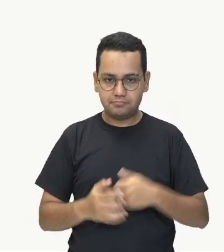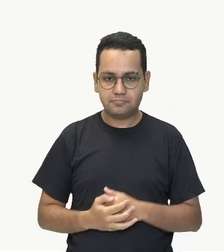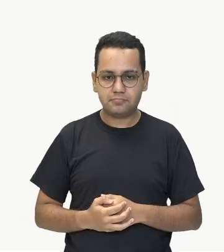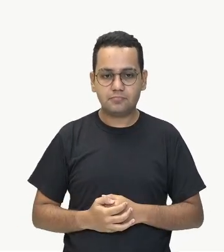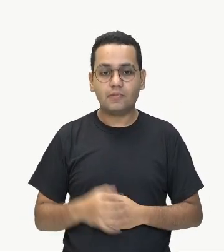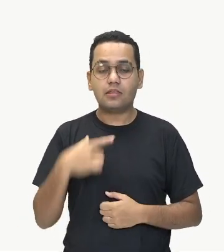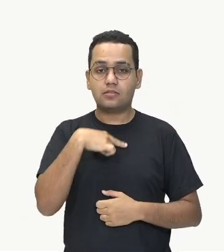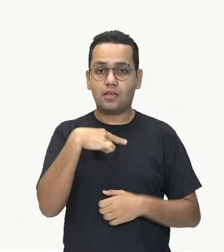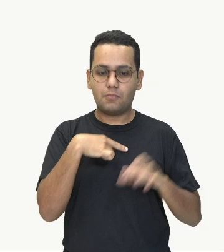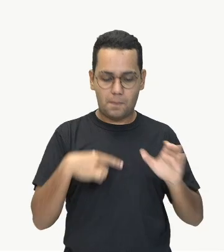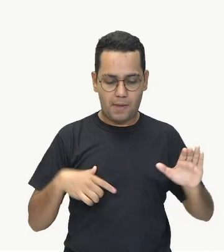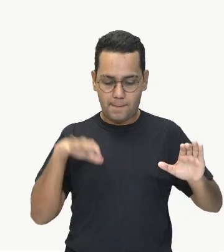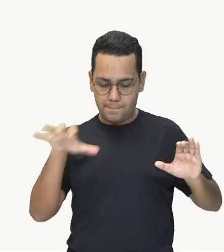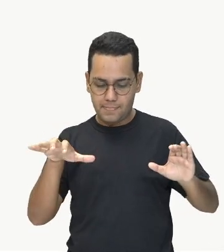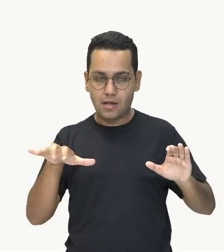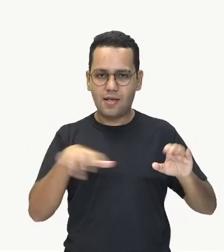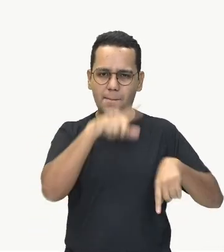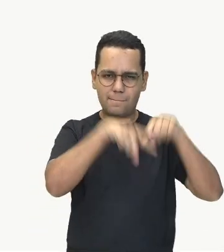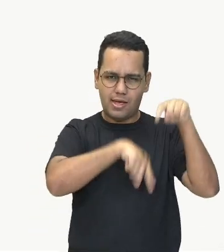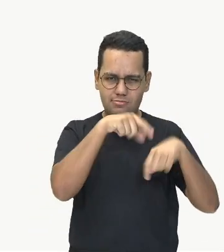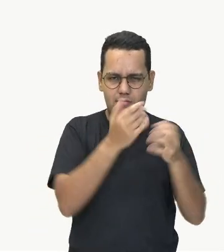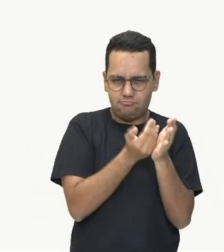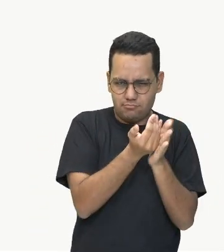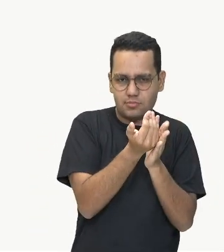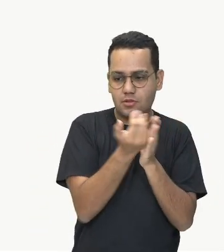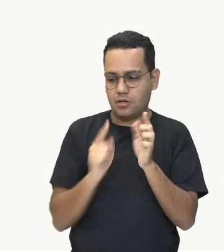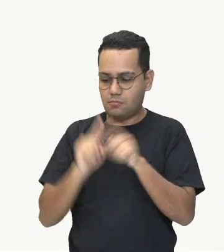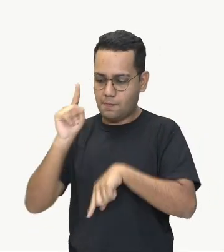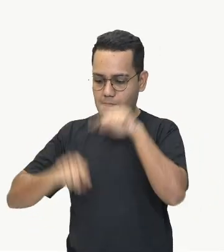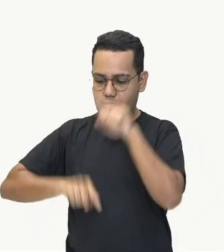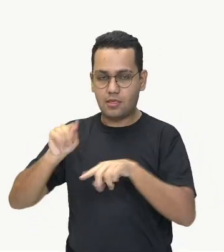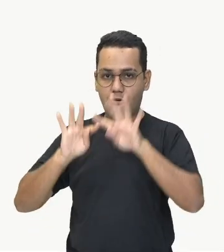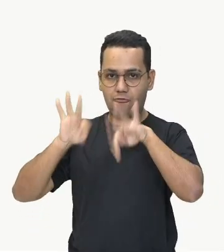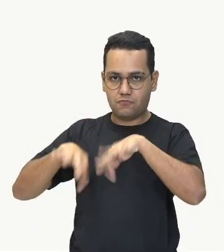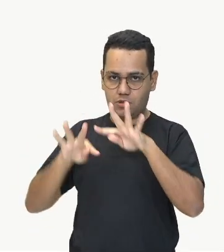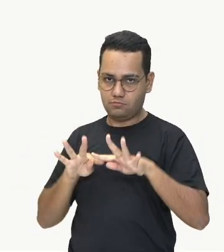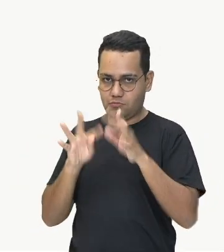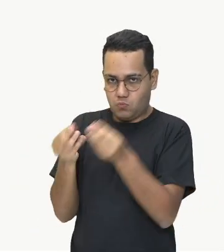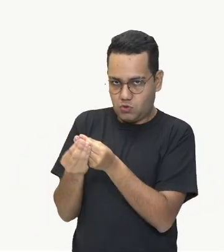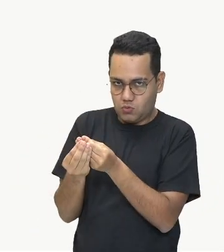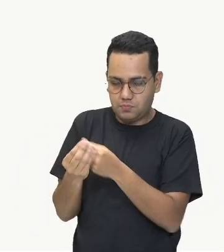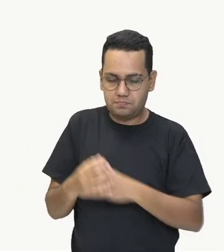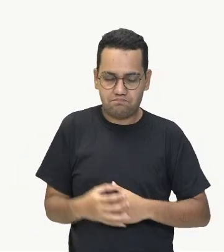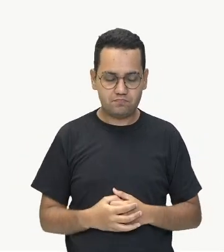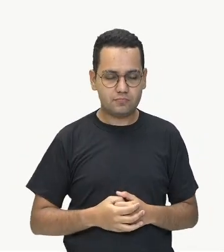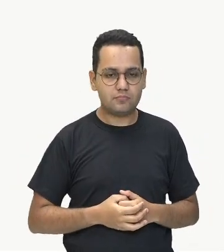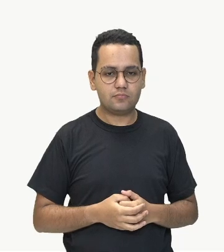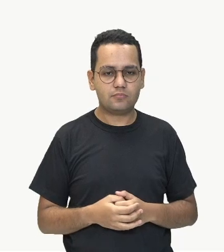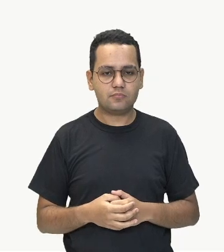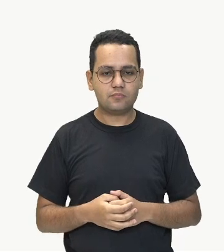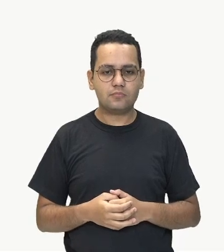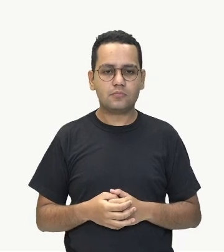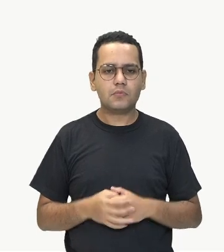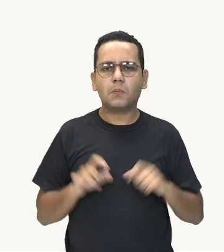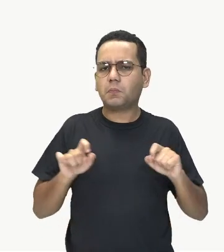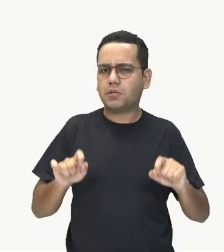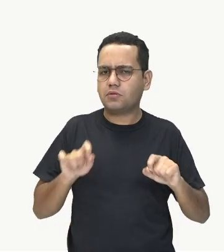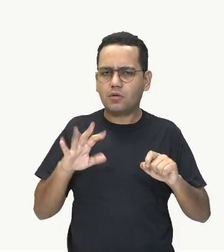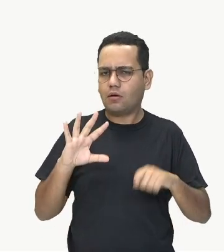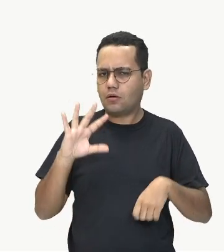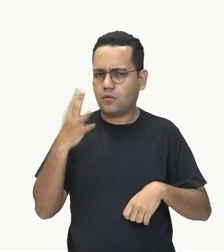o produto já aqui no produto nós temos o calor então no processo exotérmico ocorre a